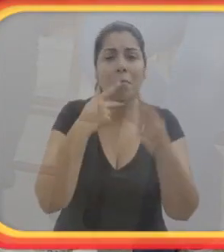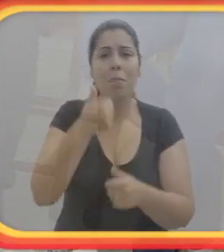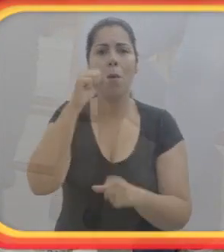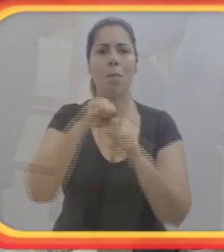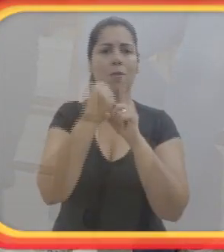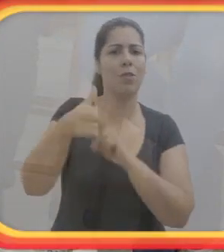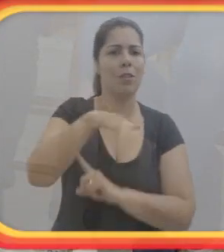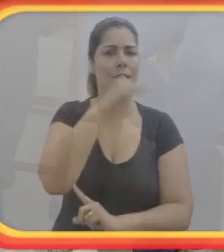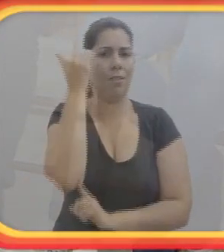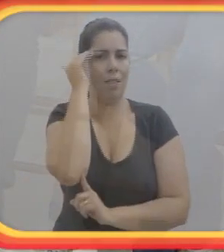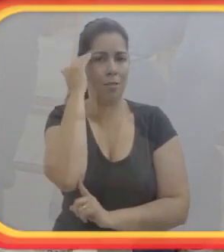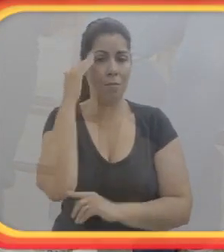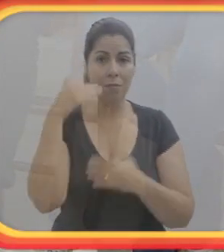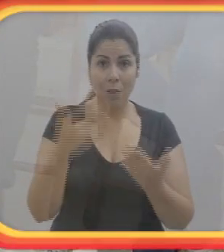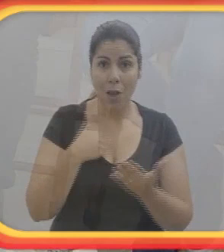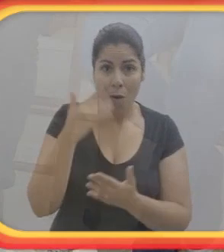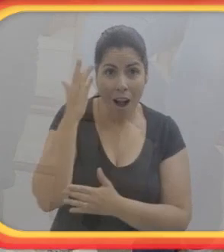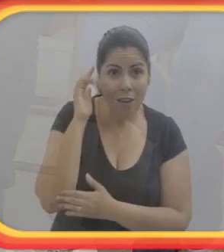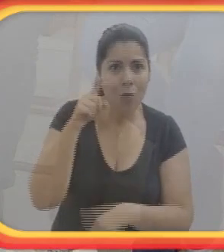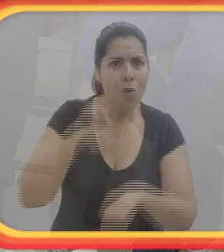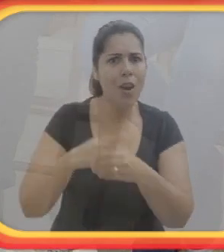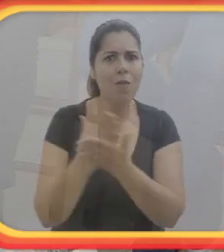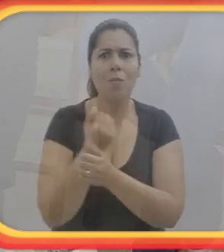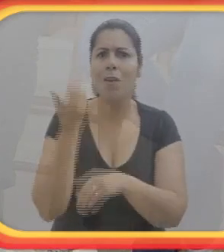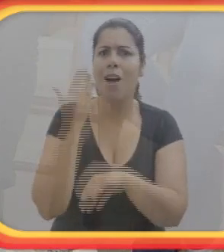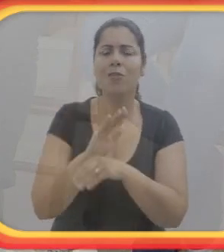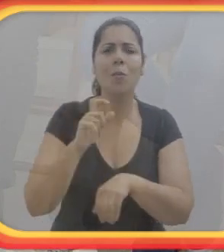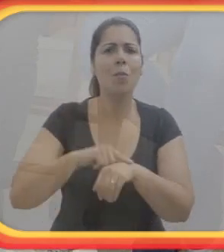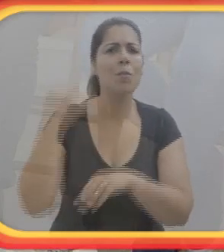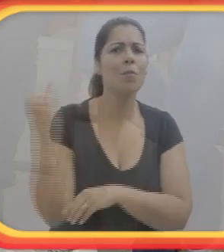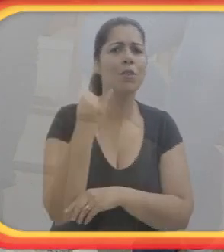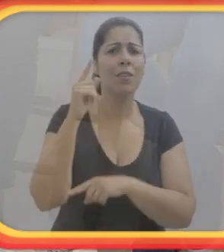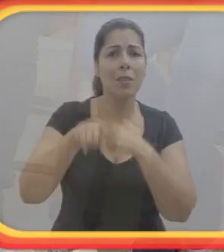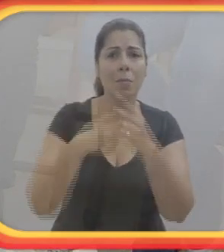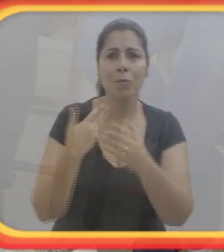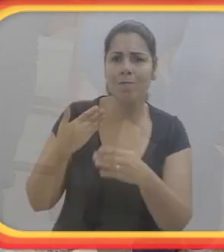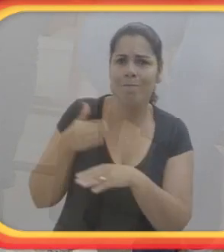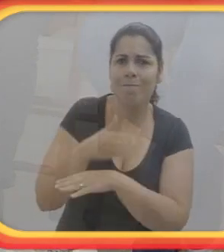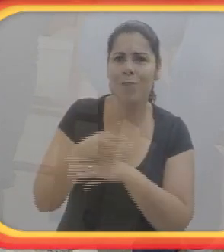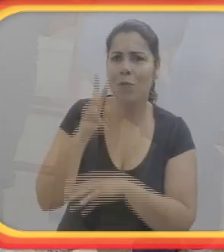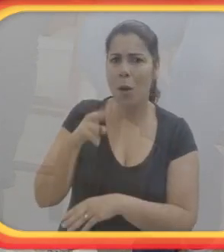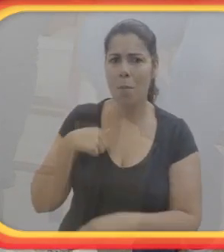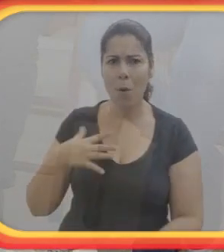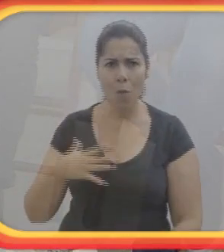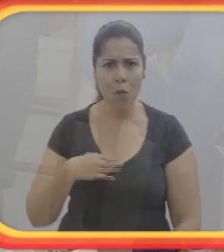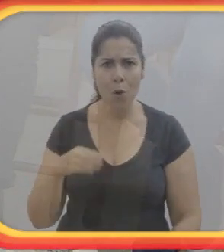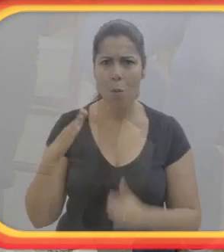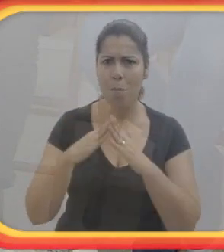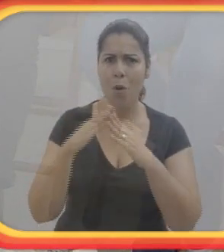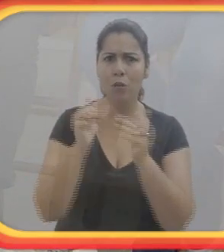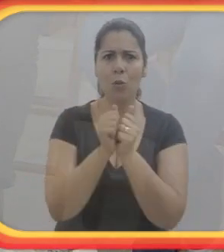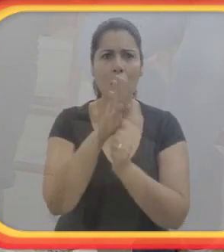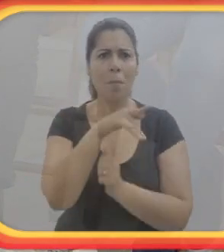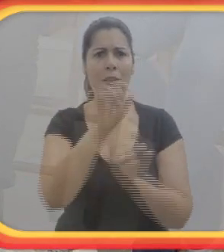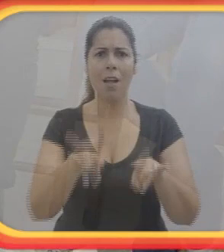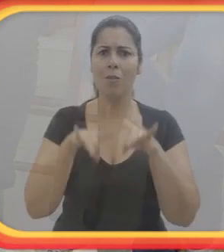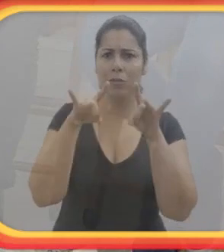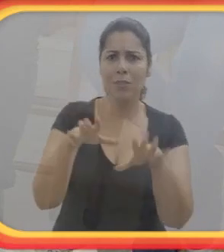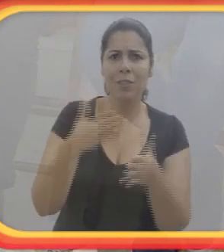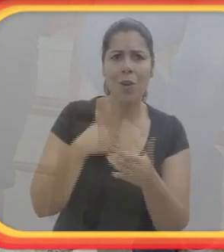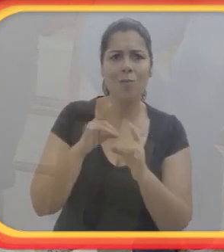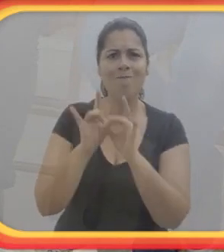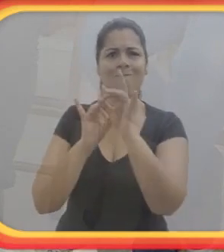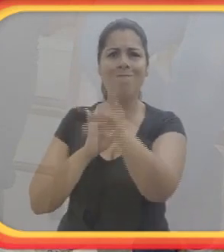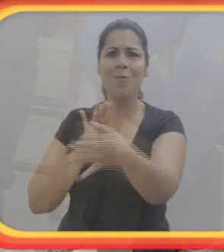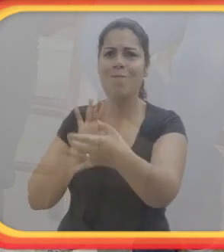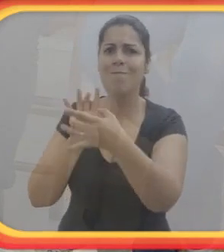ser importante. Depois, a particularidade da história do meu filho, foi morar com a mãe na Austrália, então, essa distância dele em relação a